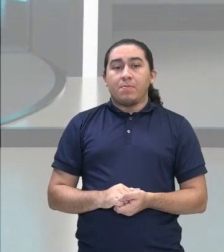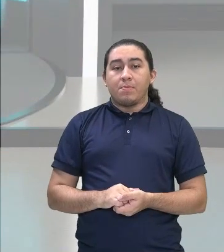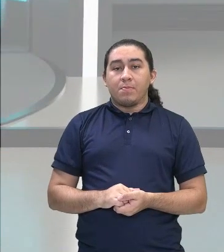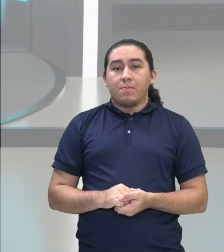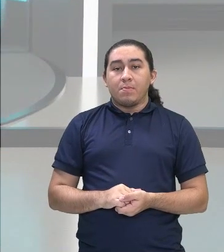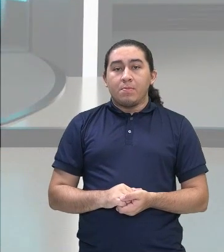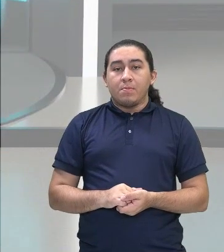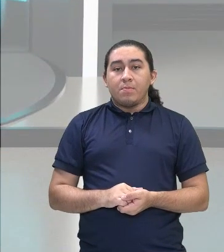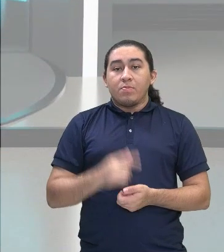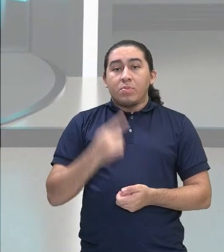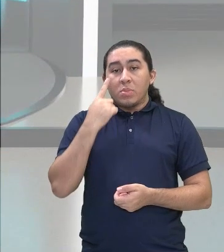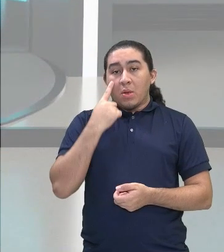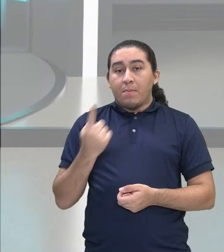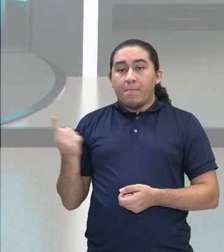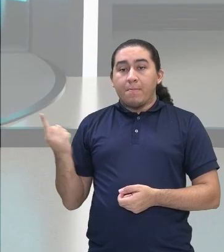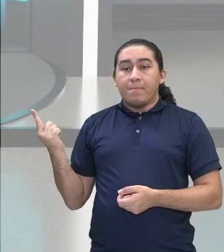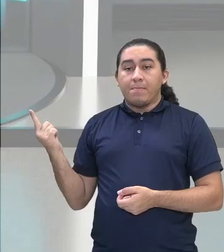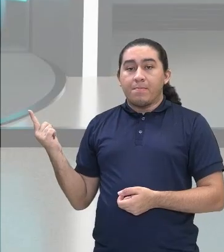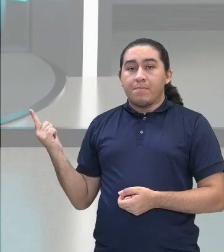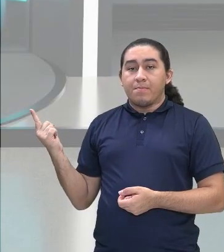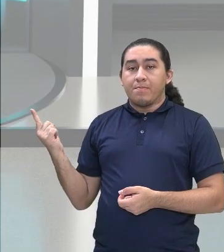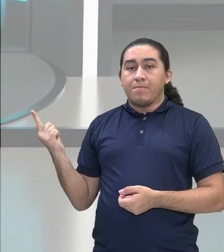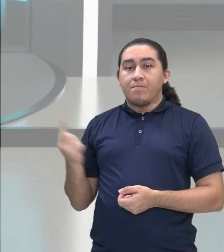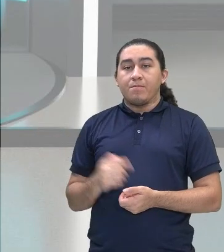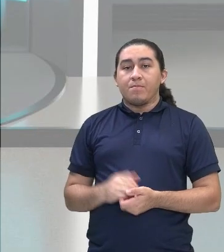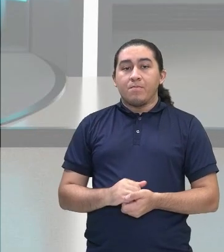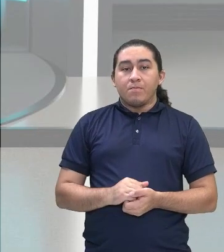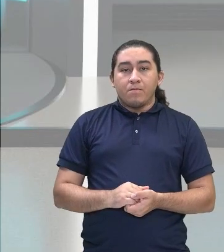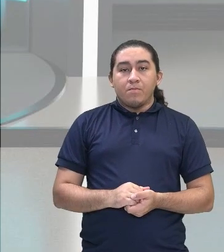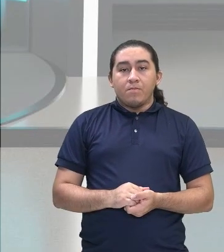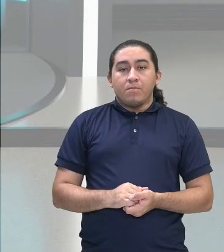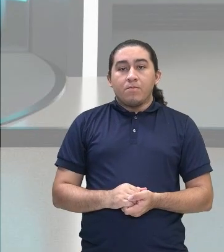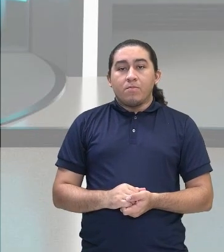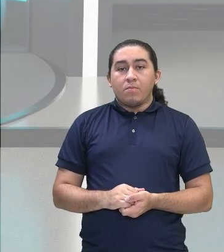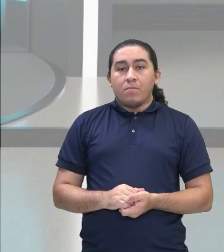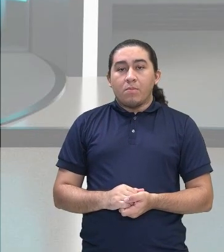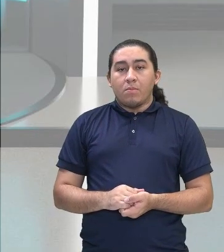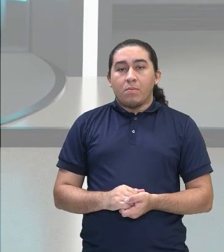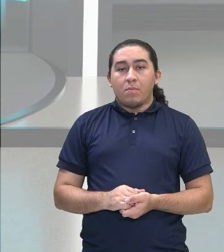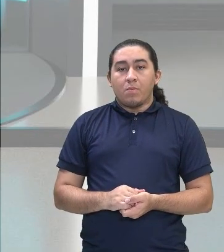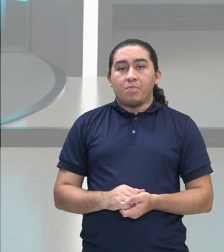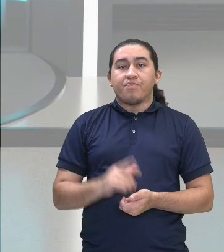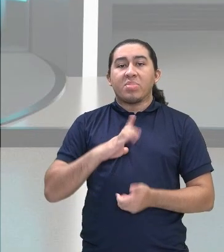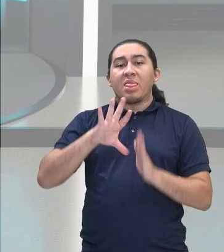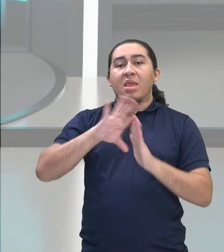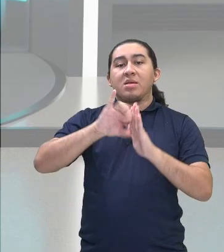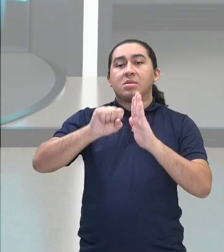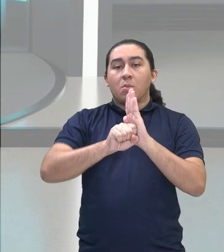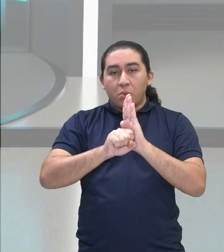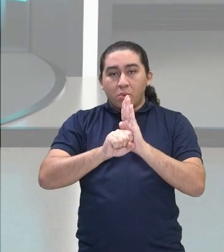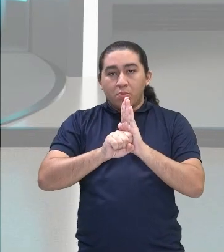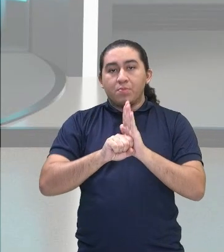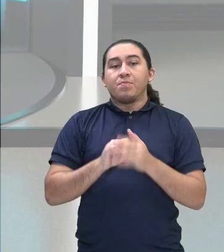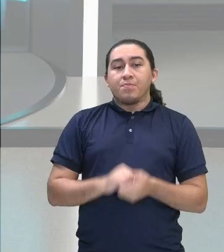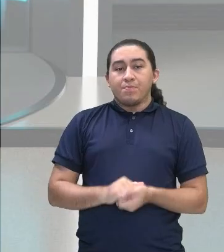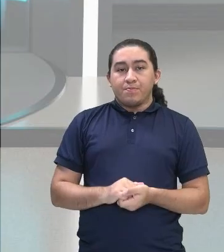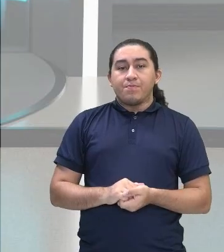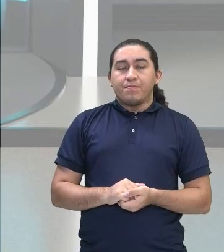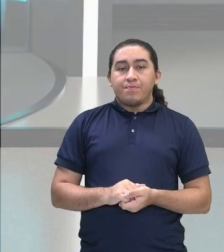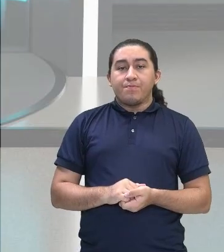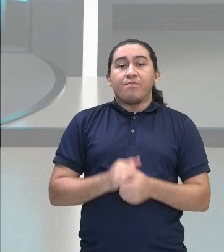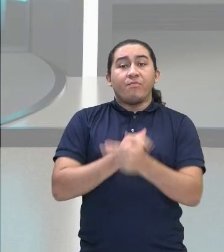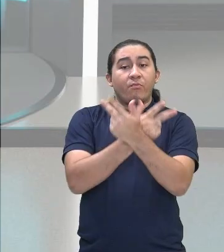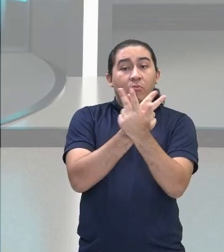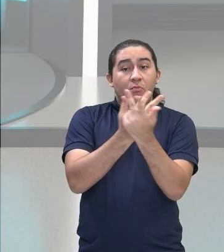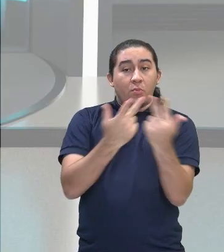Como vocês podem ver aqui ao meu lado, ela é muito simbólica. Como vocês podem ver, essas